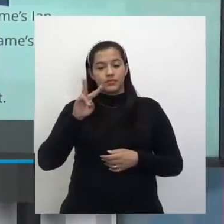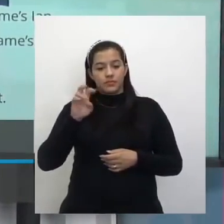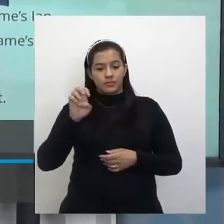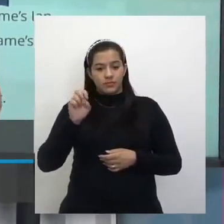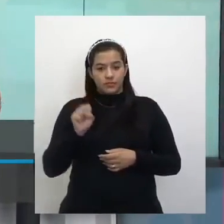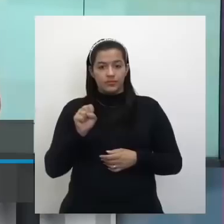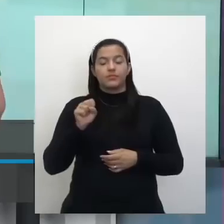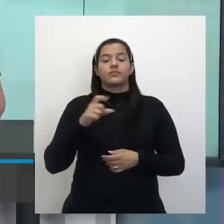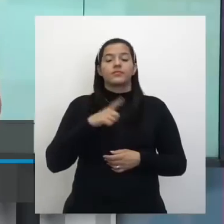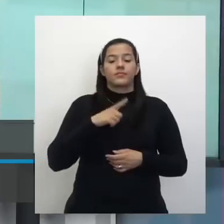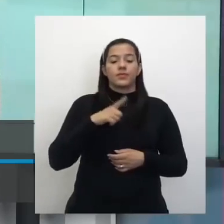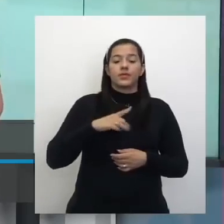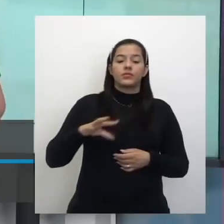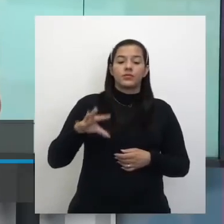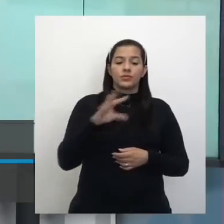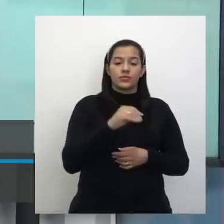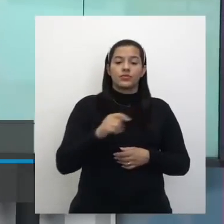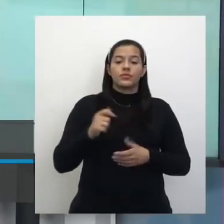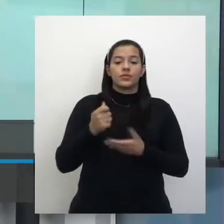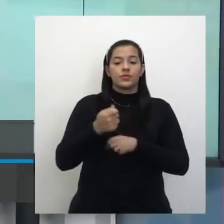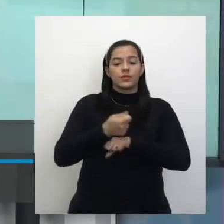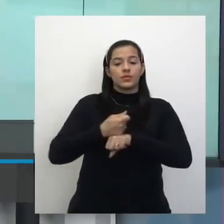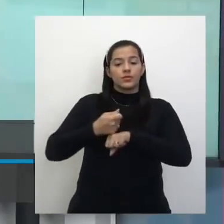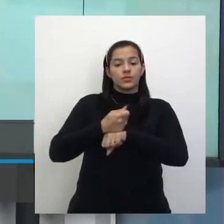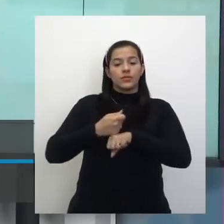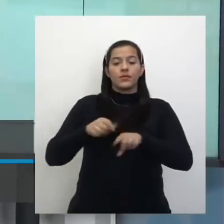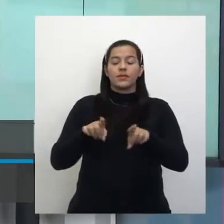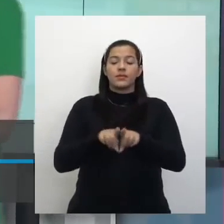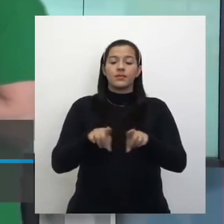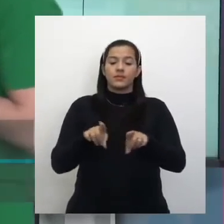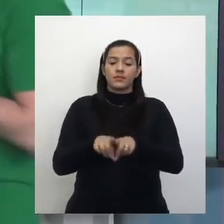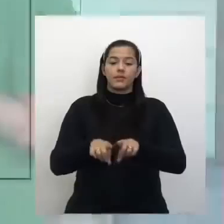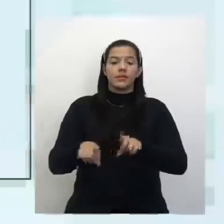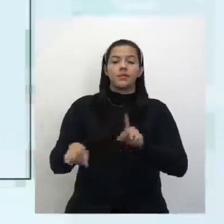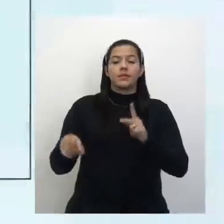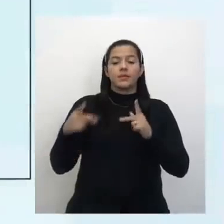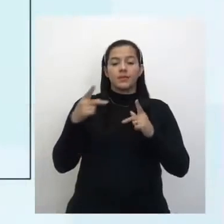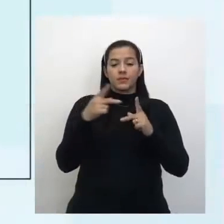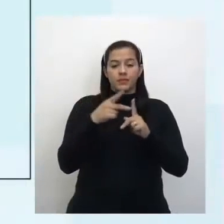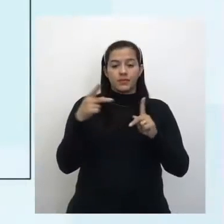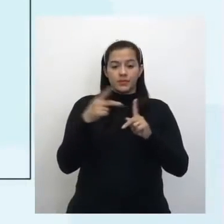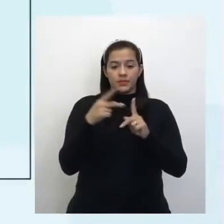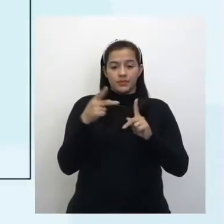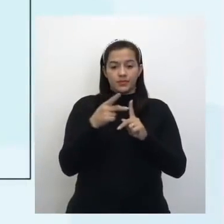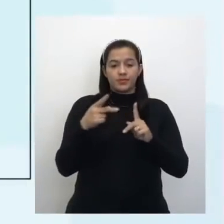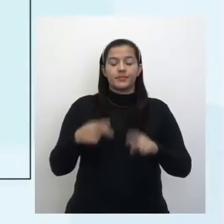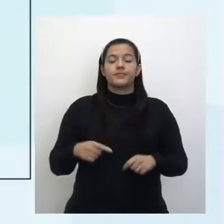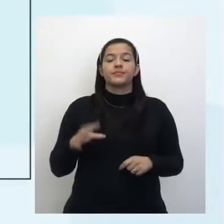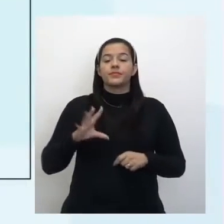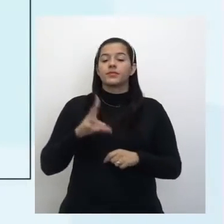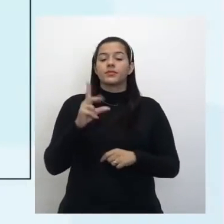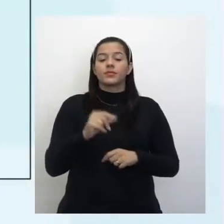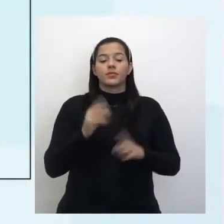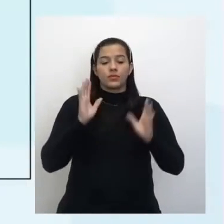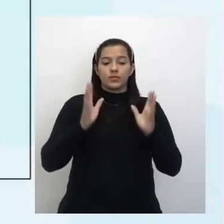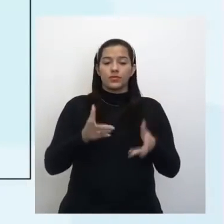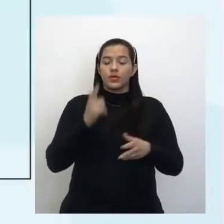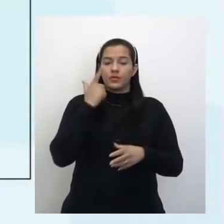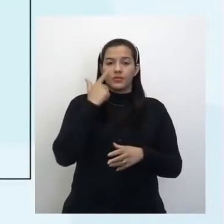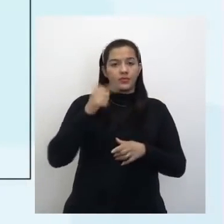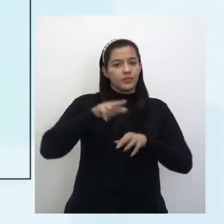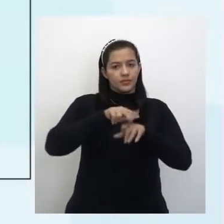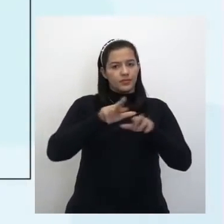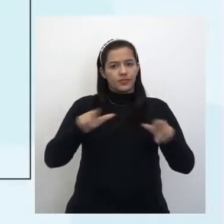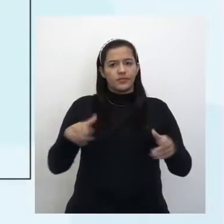dígitos né então a gente vai chamar aí aos pode chamar de pronomes também como é que funciona isso olha só a gente tem aqui aqueles pronomes que a gente já vi várias